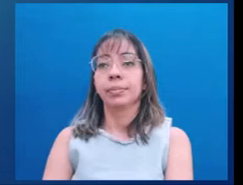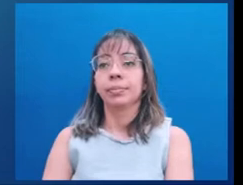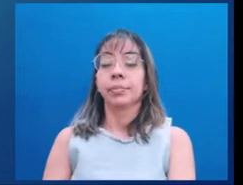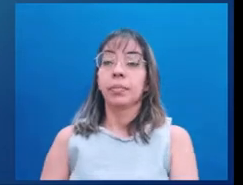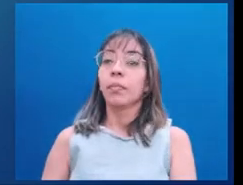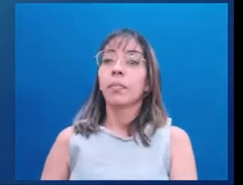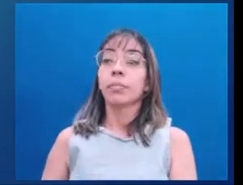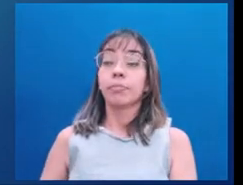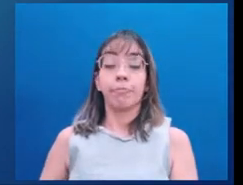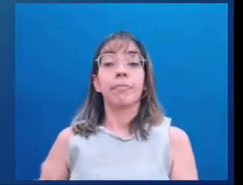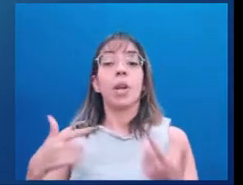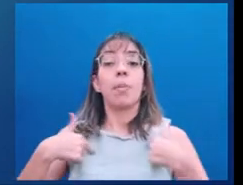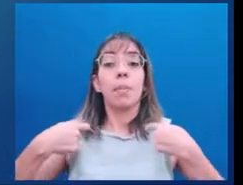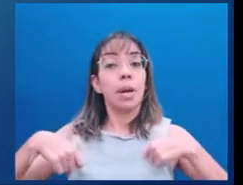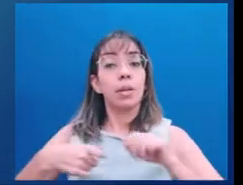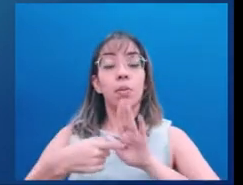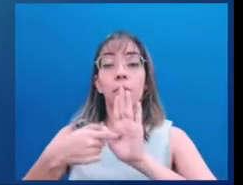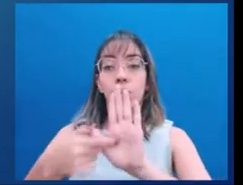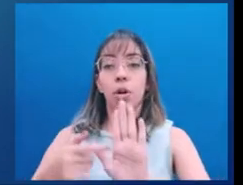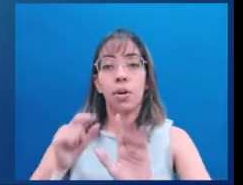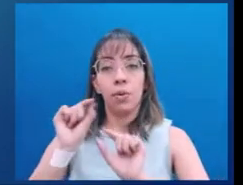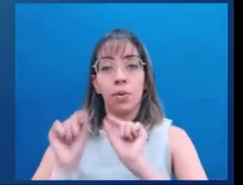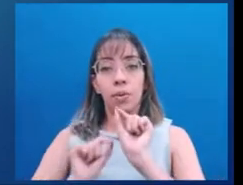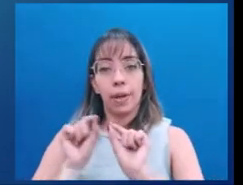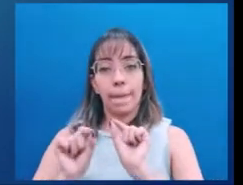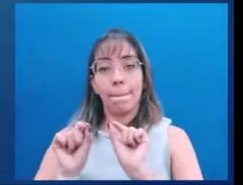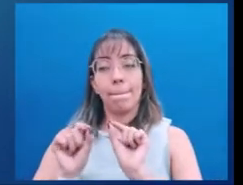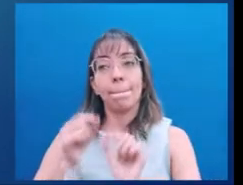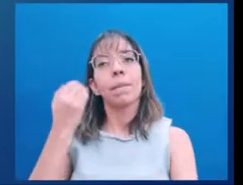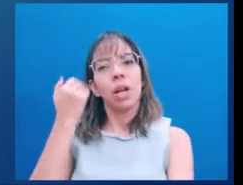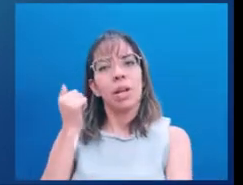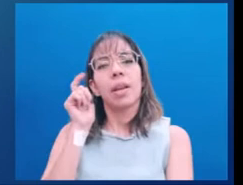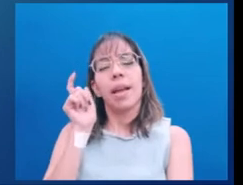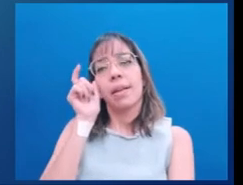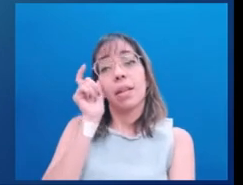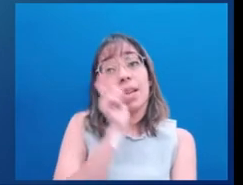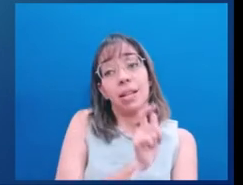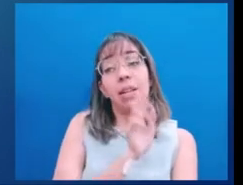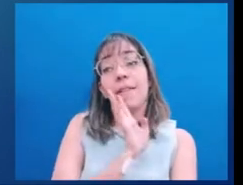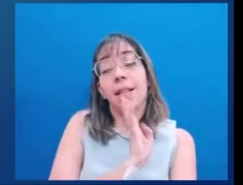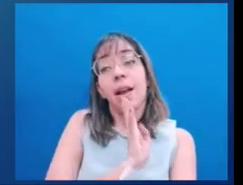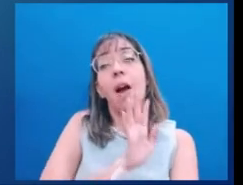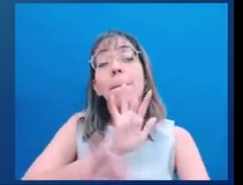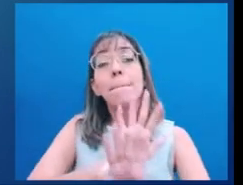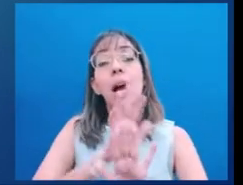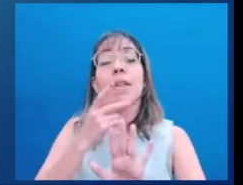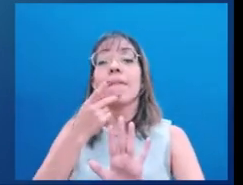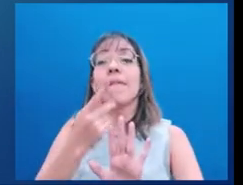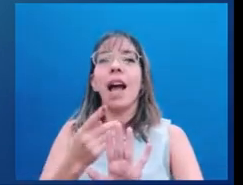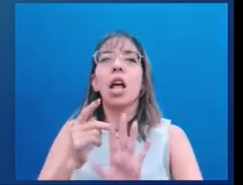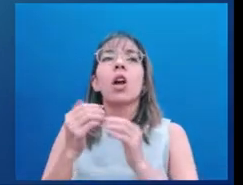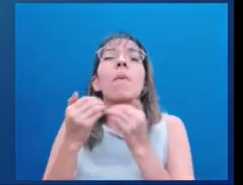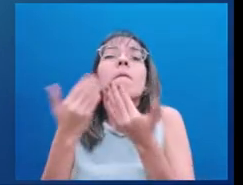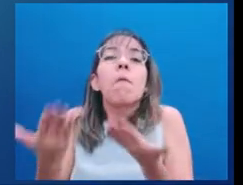Bem que devo destacar aqui que, apesar de ser bem interessante, ela não indica qual é a substância química em